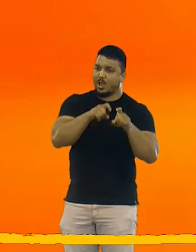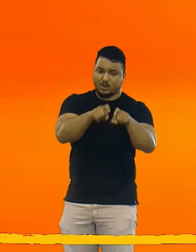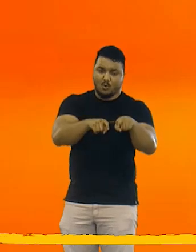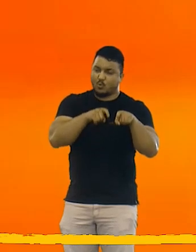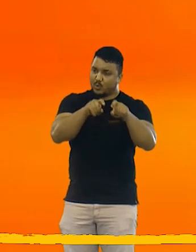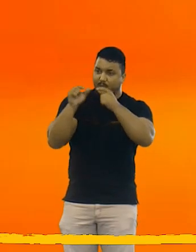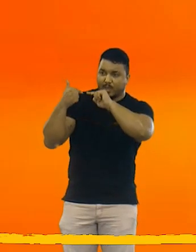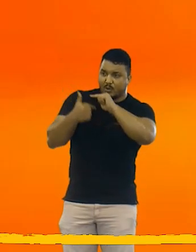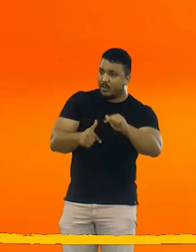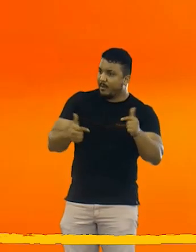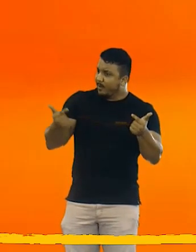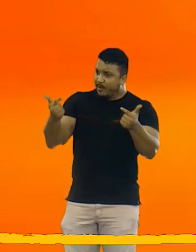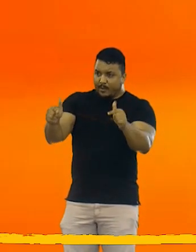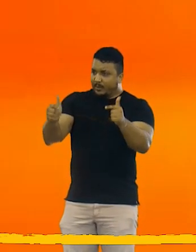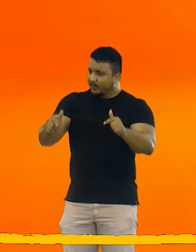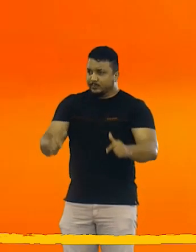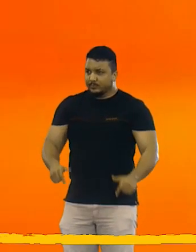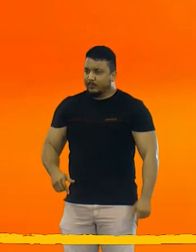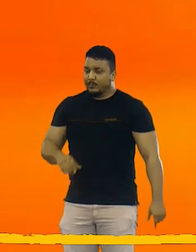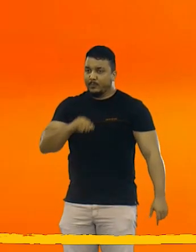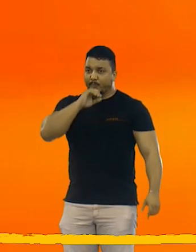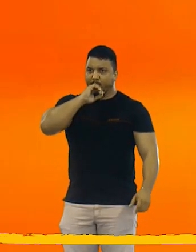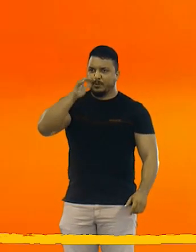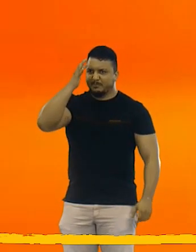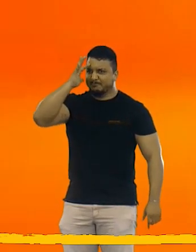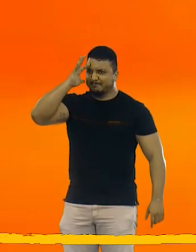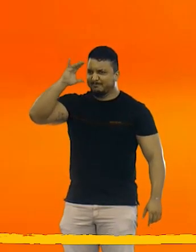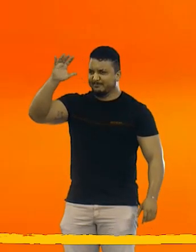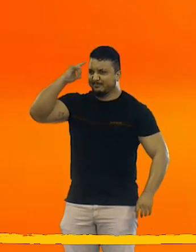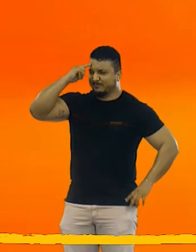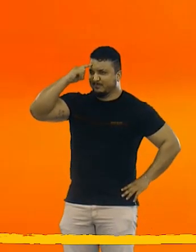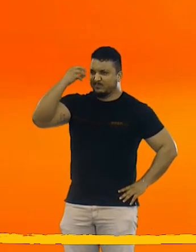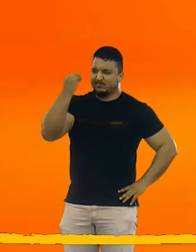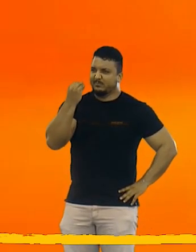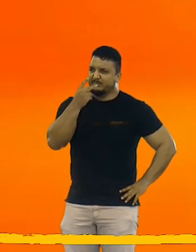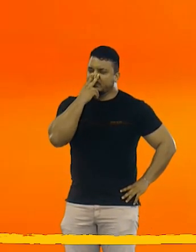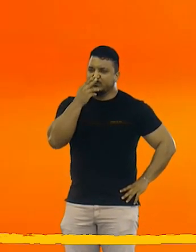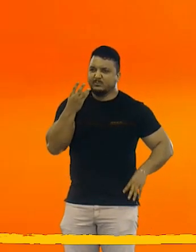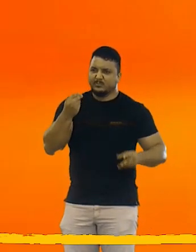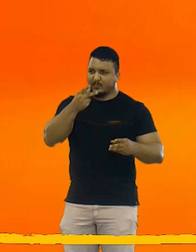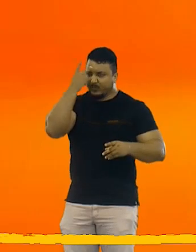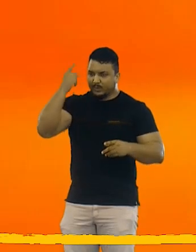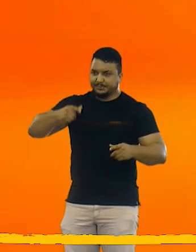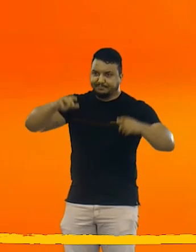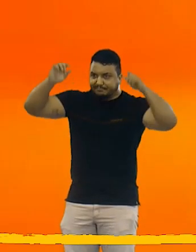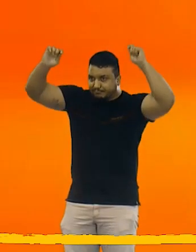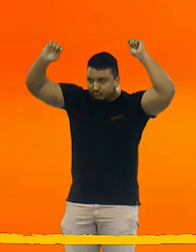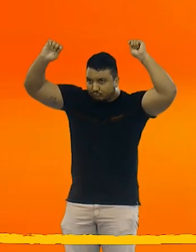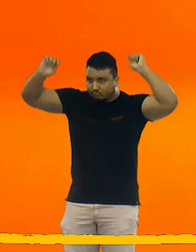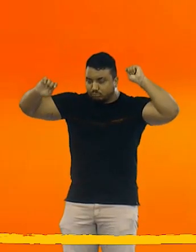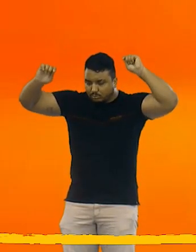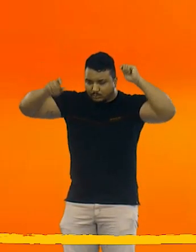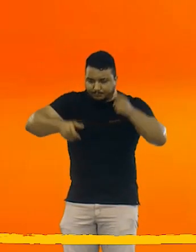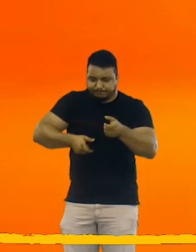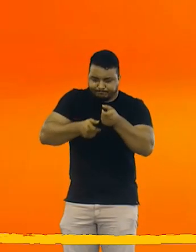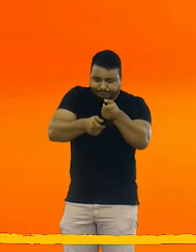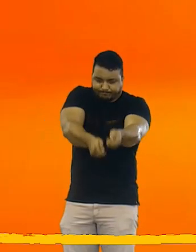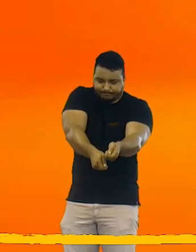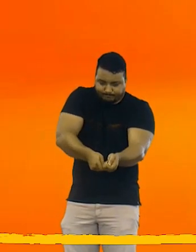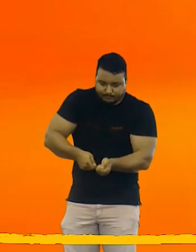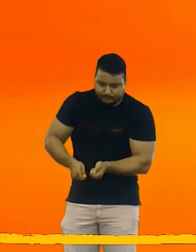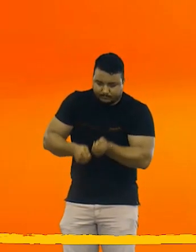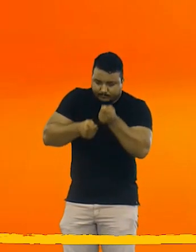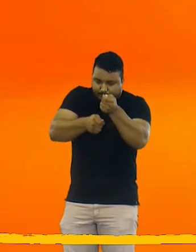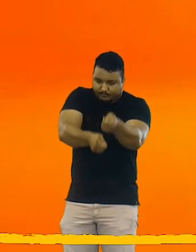agricultura tradicional. Esqueça aquela imagem, né, que a gente tem do camponês com o chapéu de palha, enxada, porque,